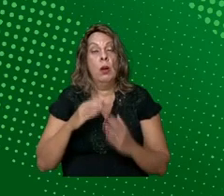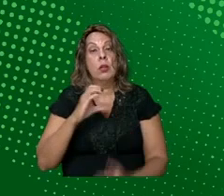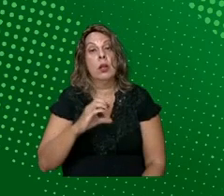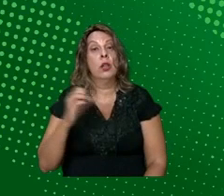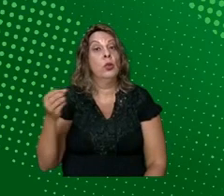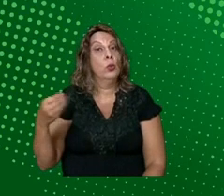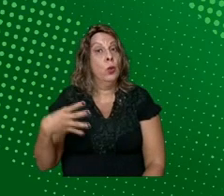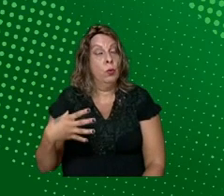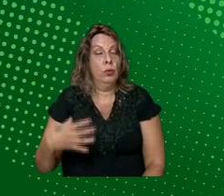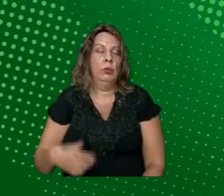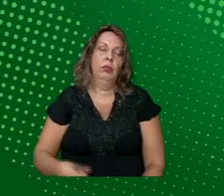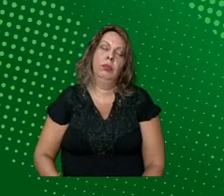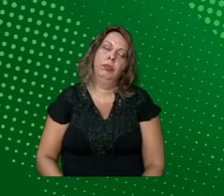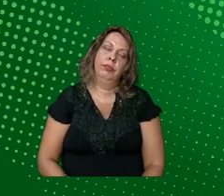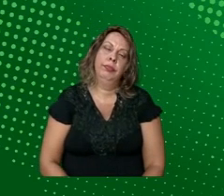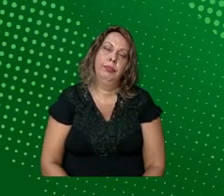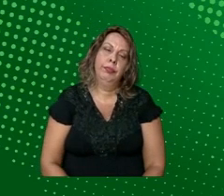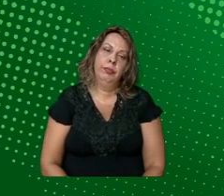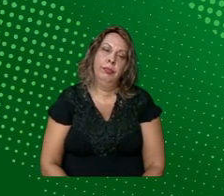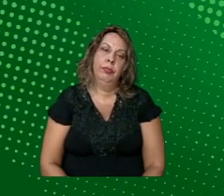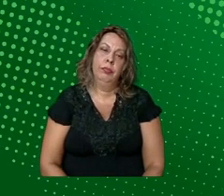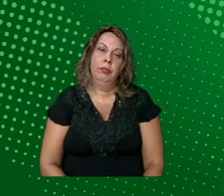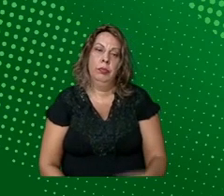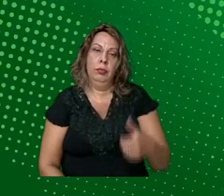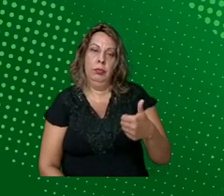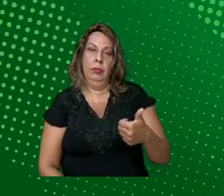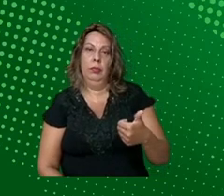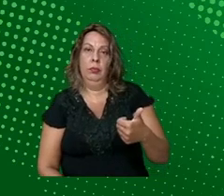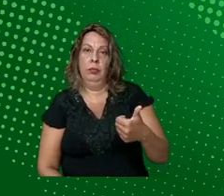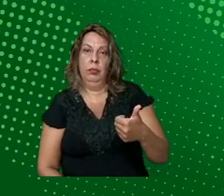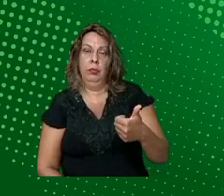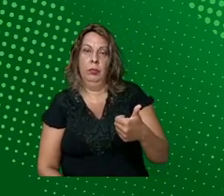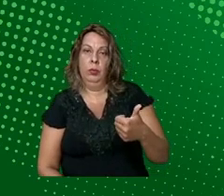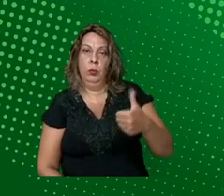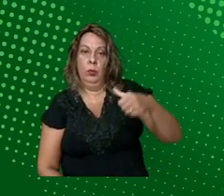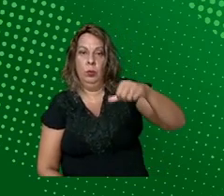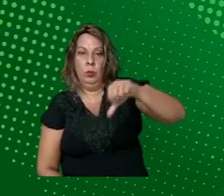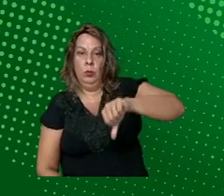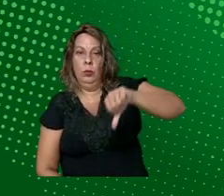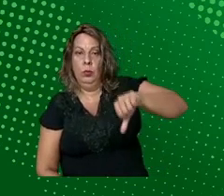Santos, Regional Siqueira Campos, parabéns. Sigo anunciando aqui,